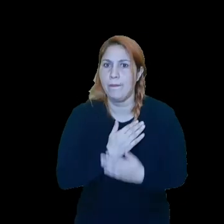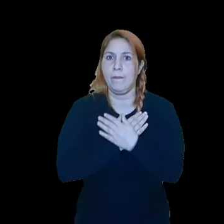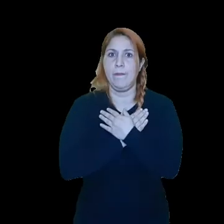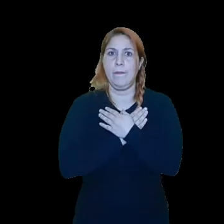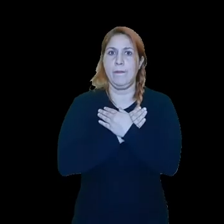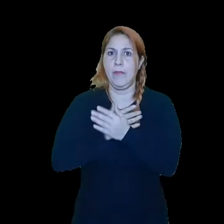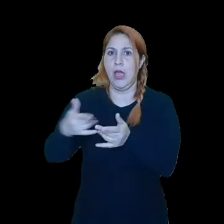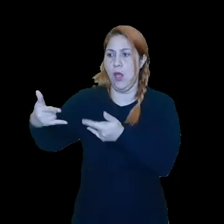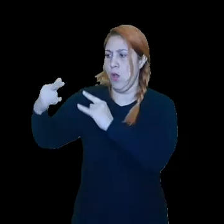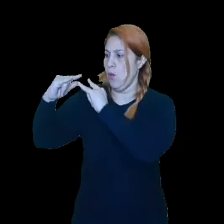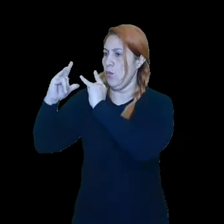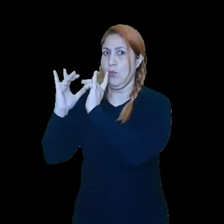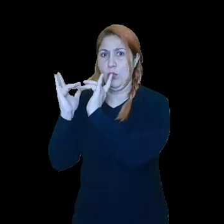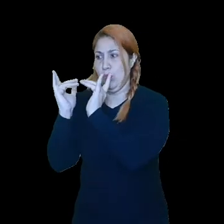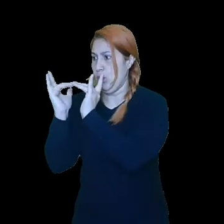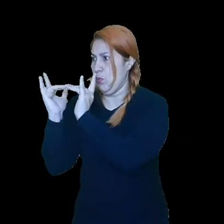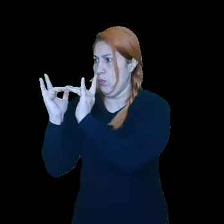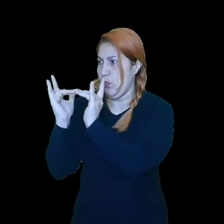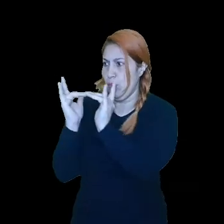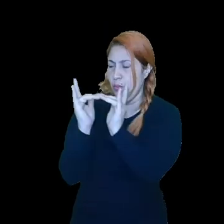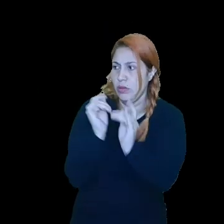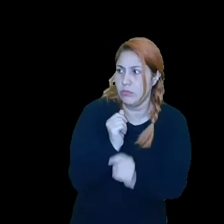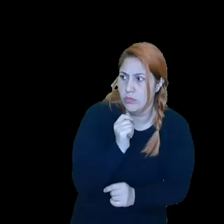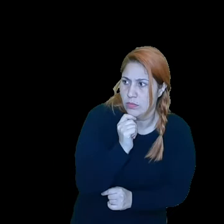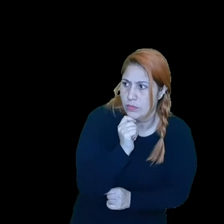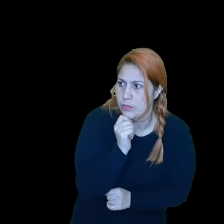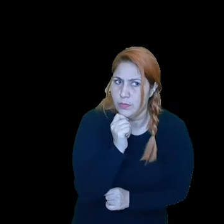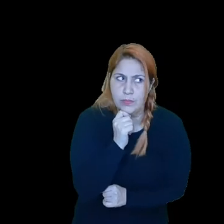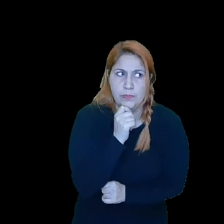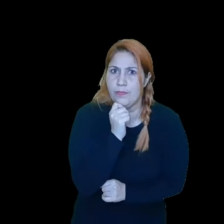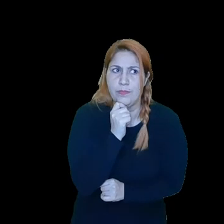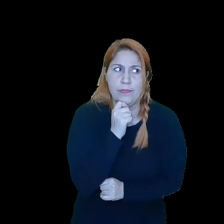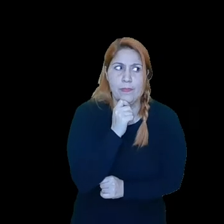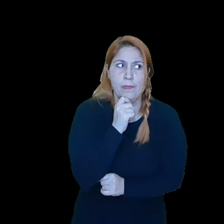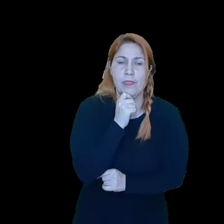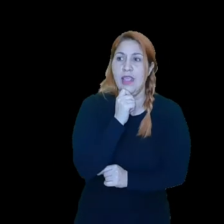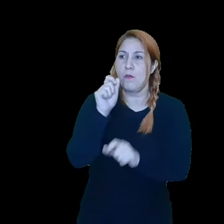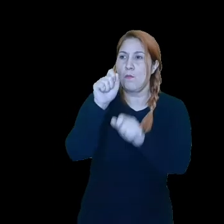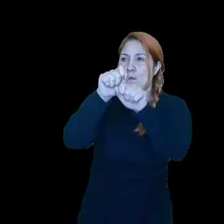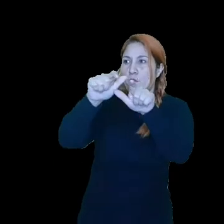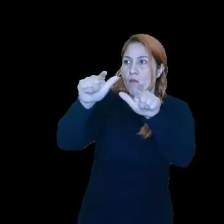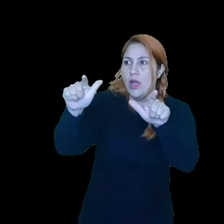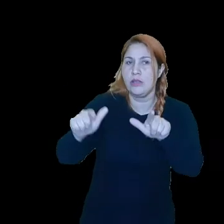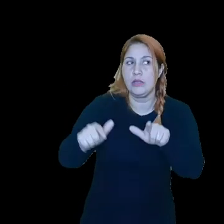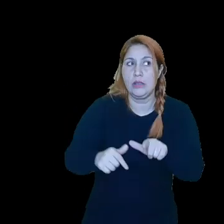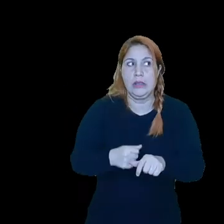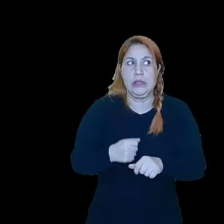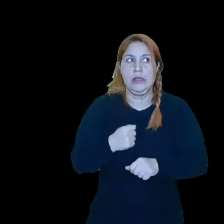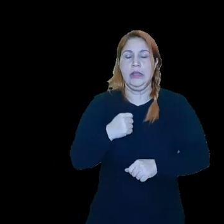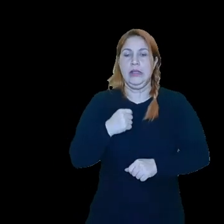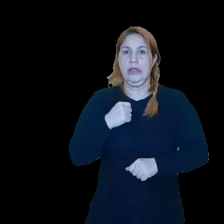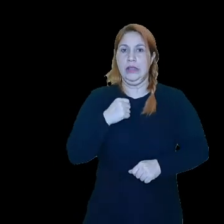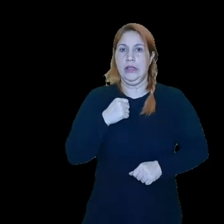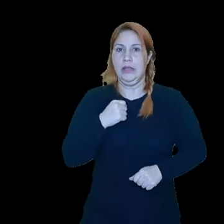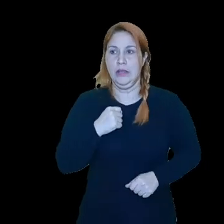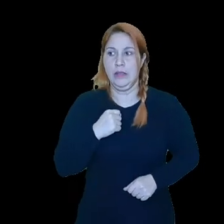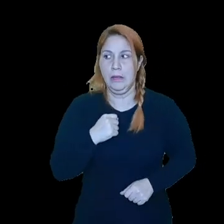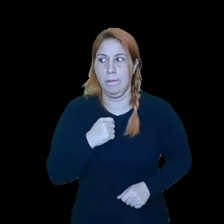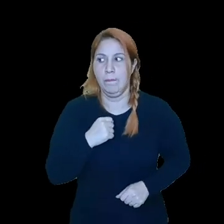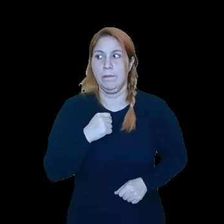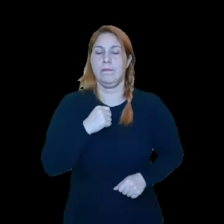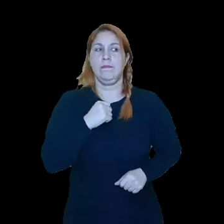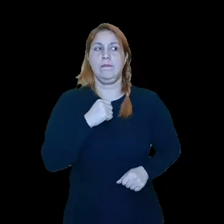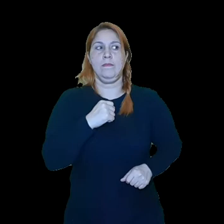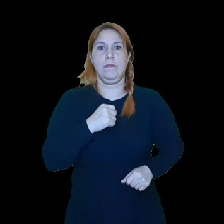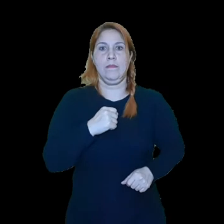Quando já não havia mais ninguém por perto, dirigiu-se em silêncio à tumba escolhida. Tirou a terra que